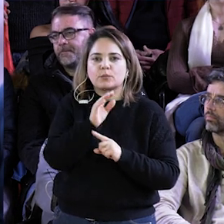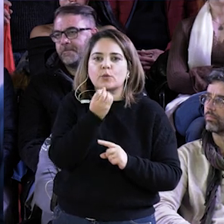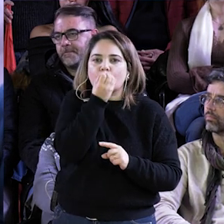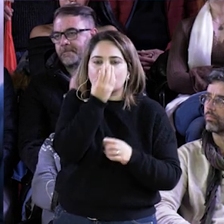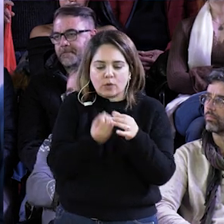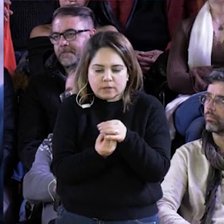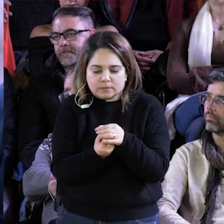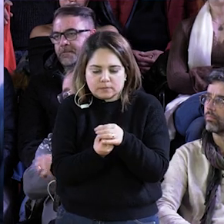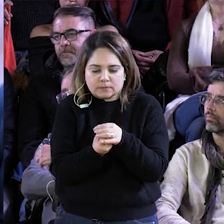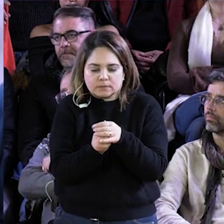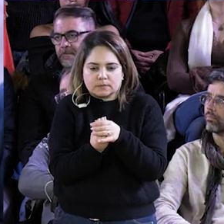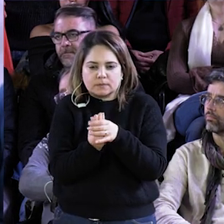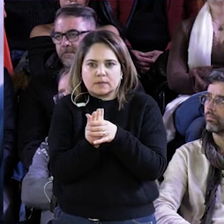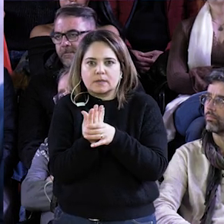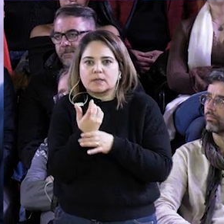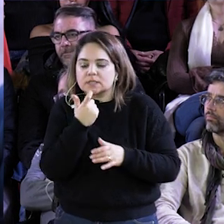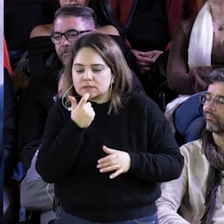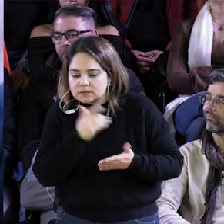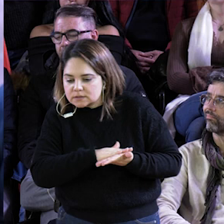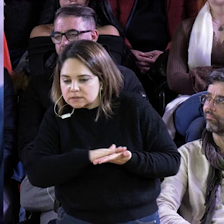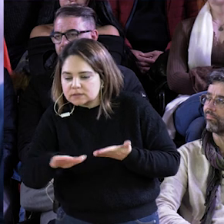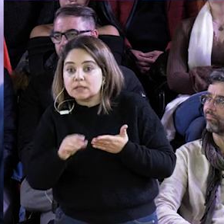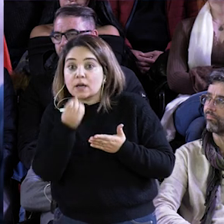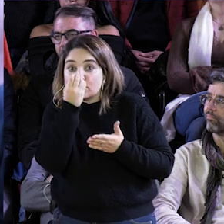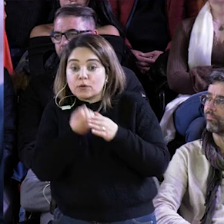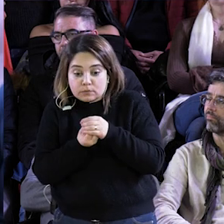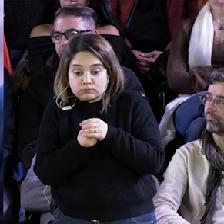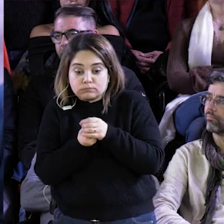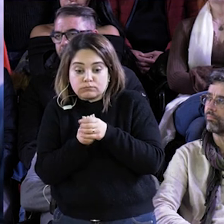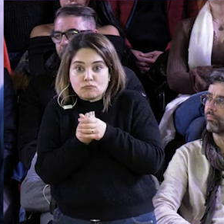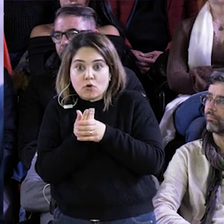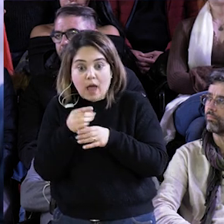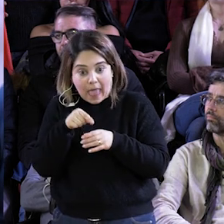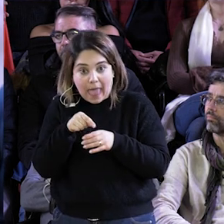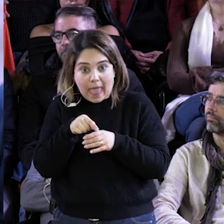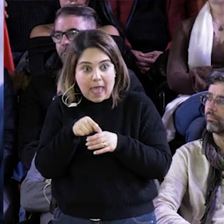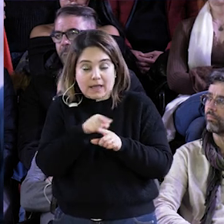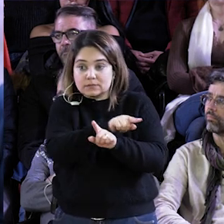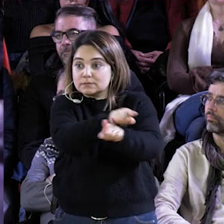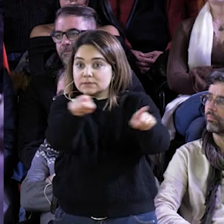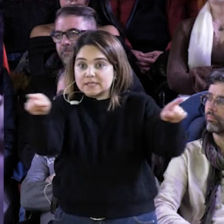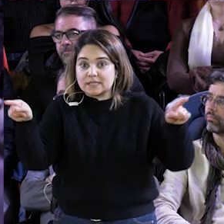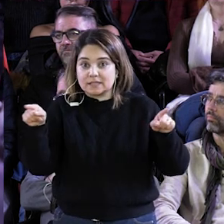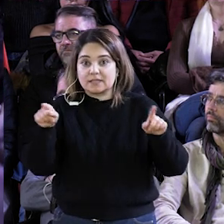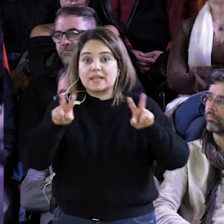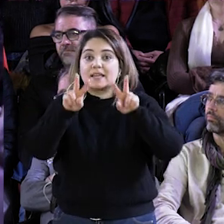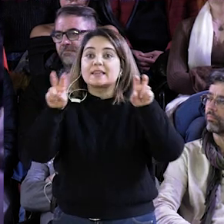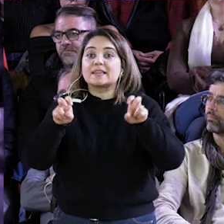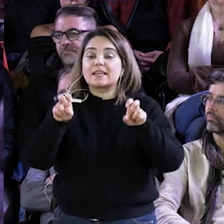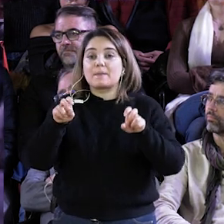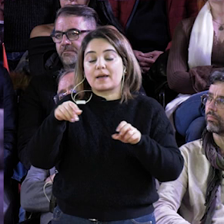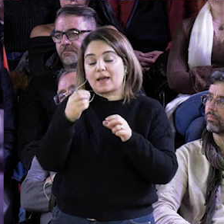asfalto, diria Drummond. A flor que se abrir é já um pouco de ti, escreveu sobre as magnólias Daniel